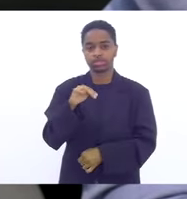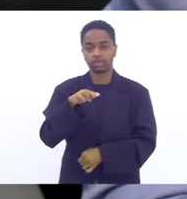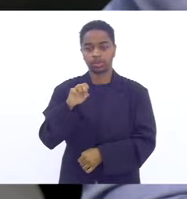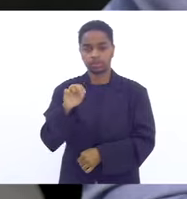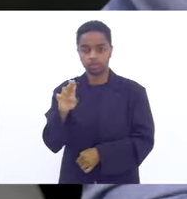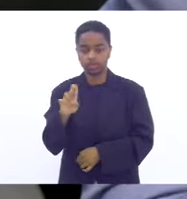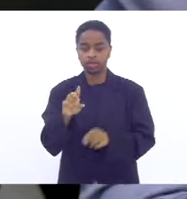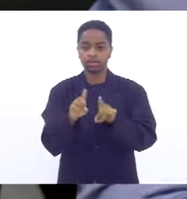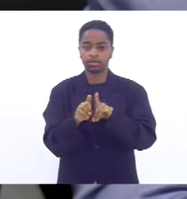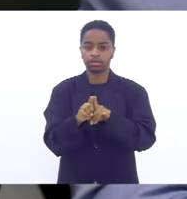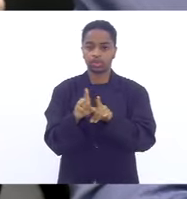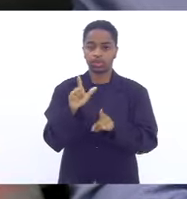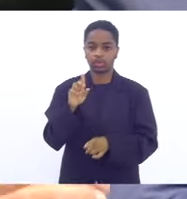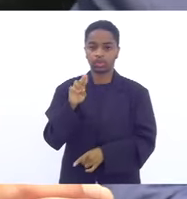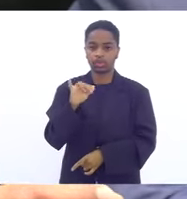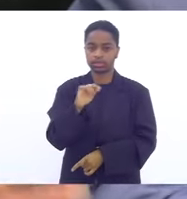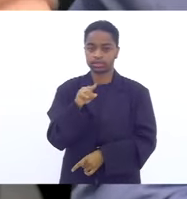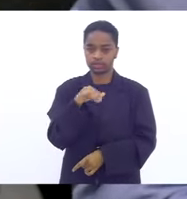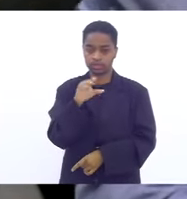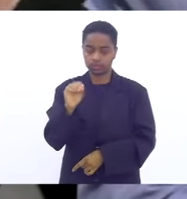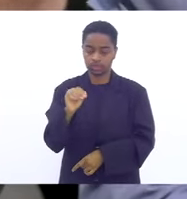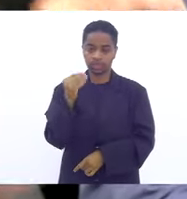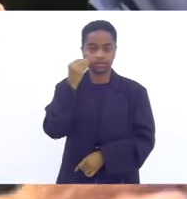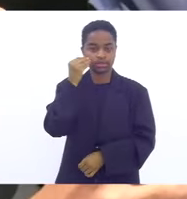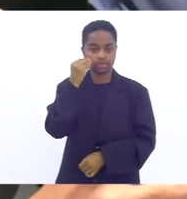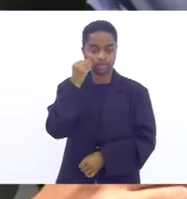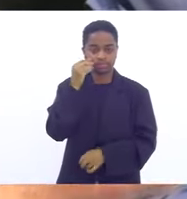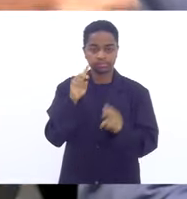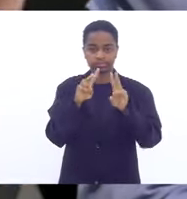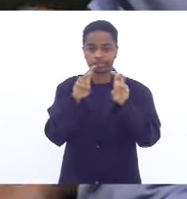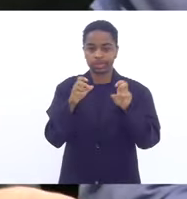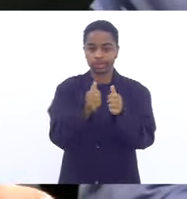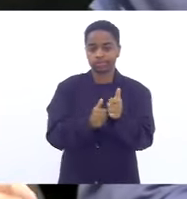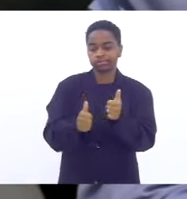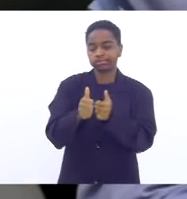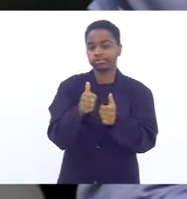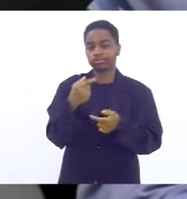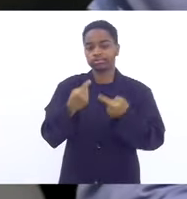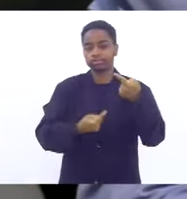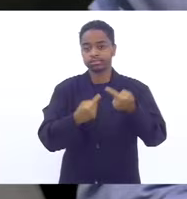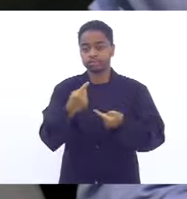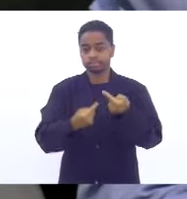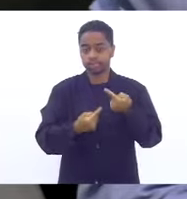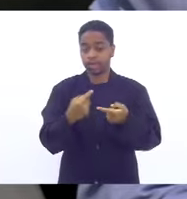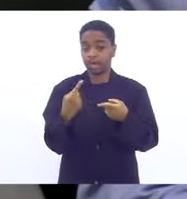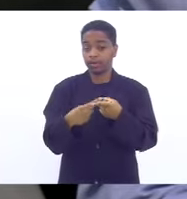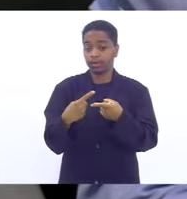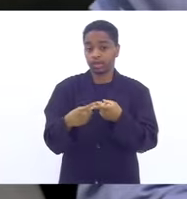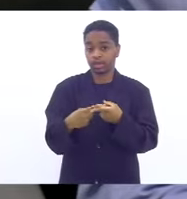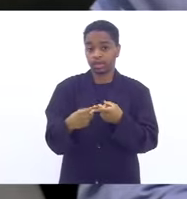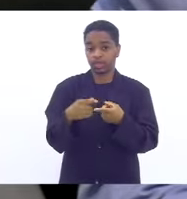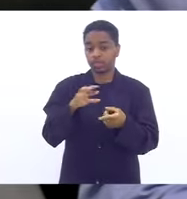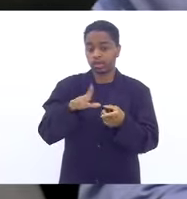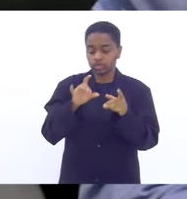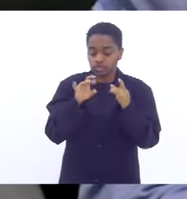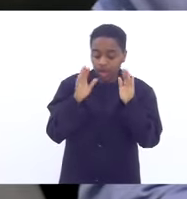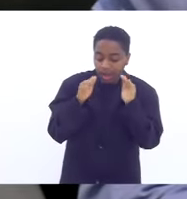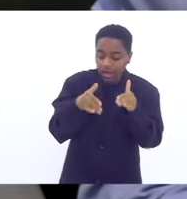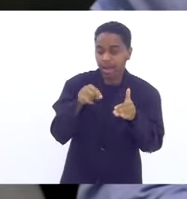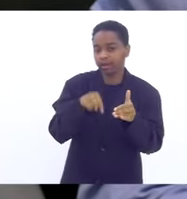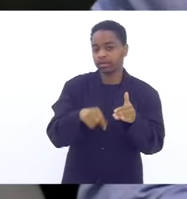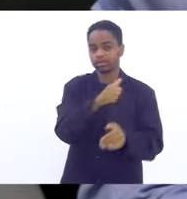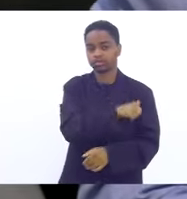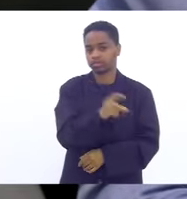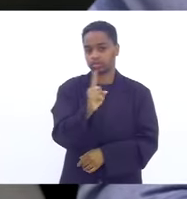outros líderes, para que essa matéria seja prioritária. Porque, repito, não é um fato isolado do Rio de Janeiro, é